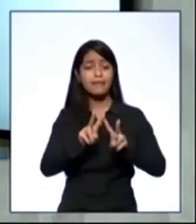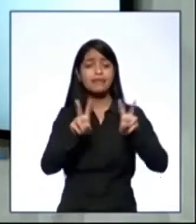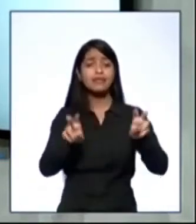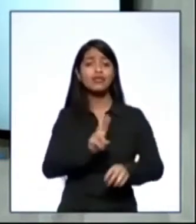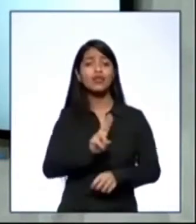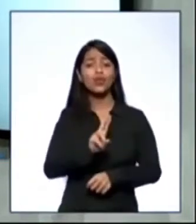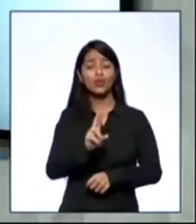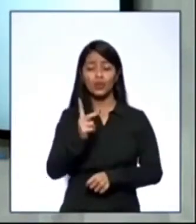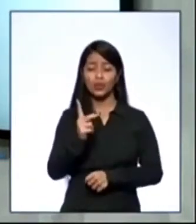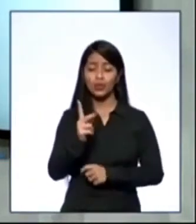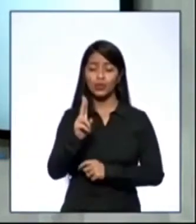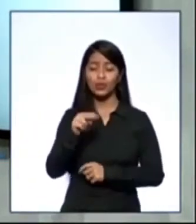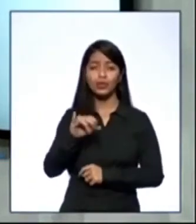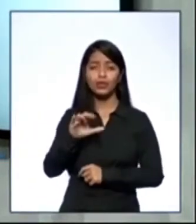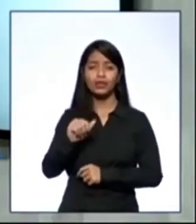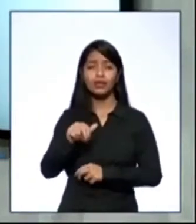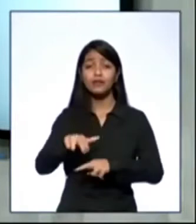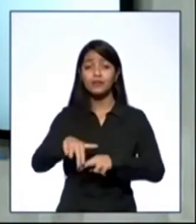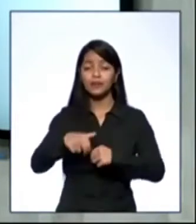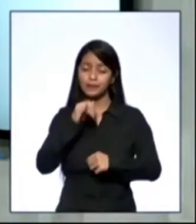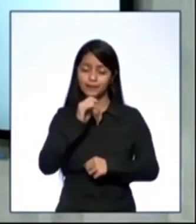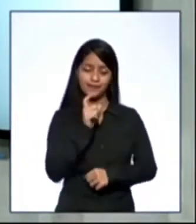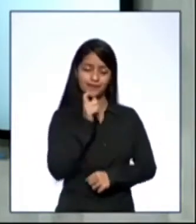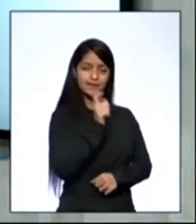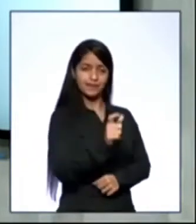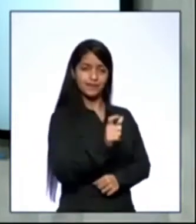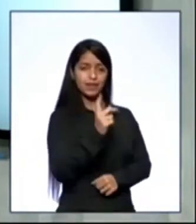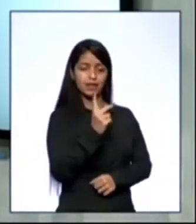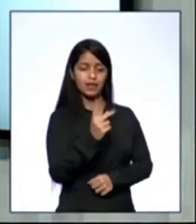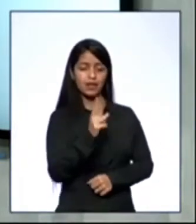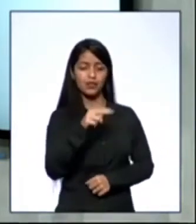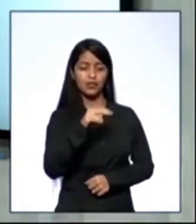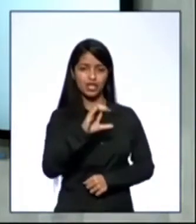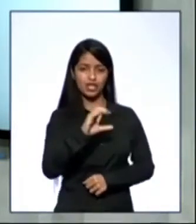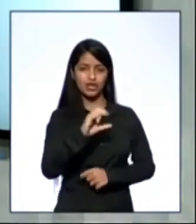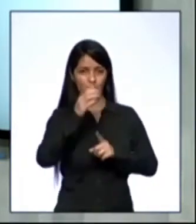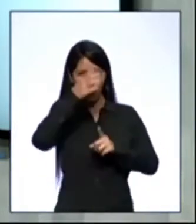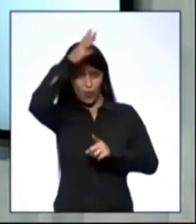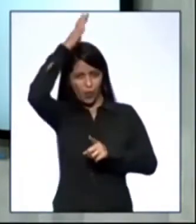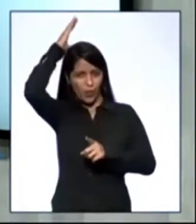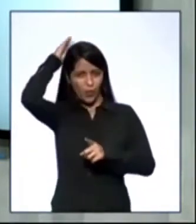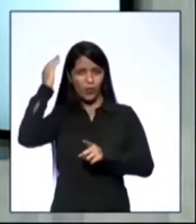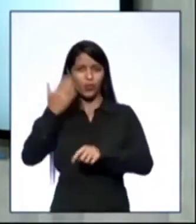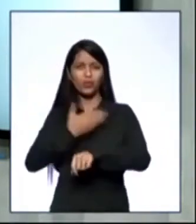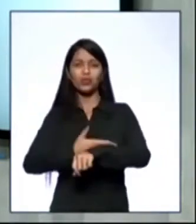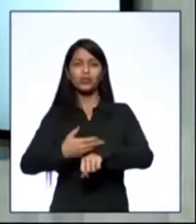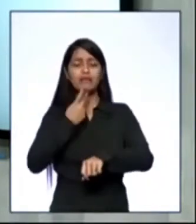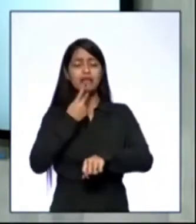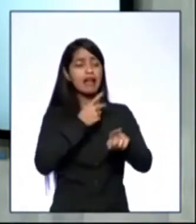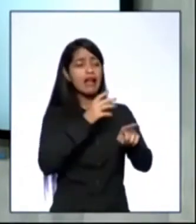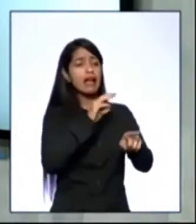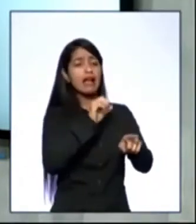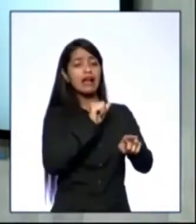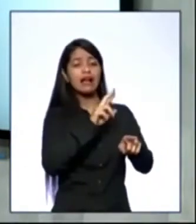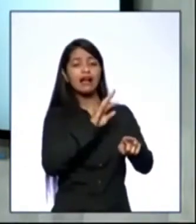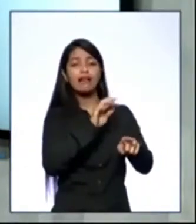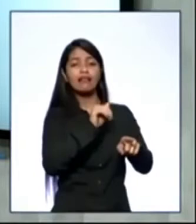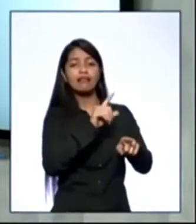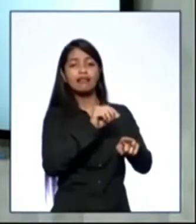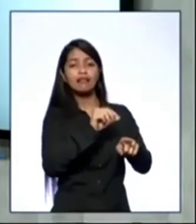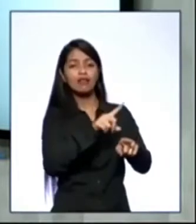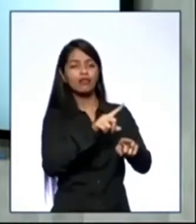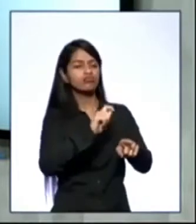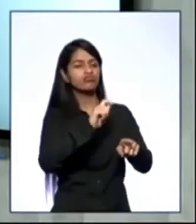porque Punic é o nome que a gente gosta de dar para... o nome que os romanos gostavam de dar para os cartaginenses, né? Os Punics, então as Guerras